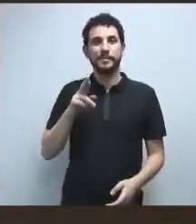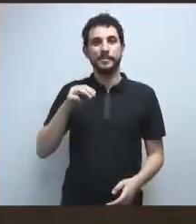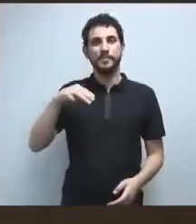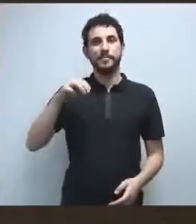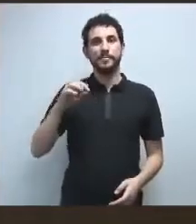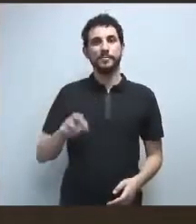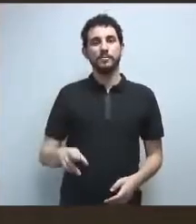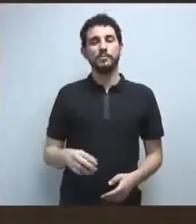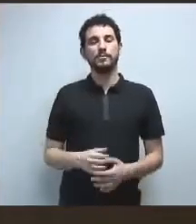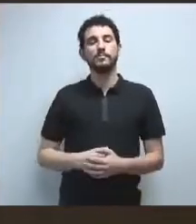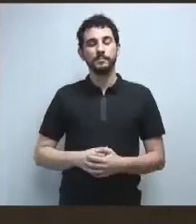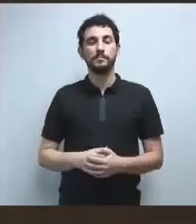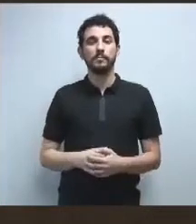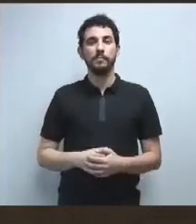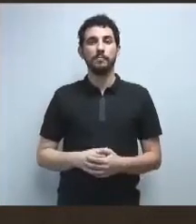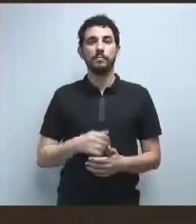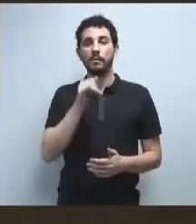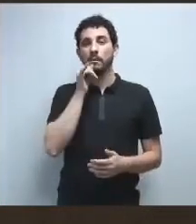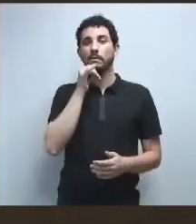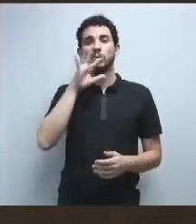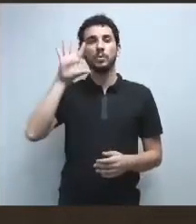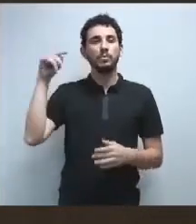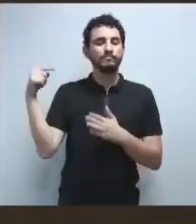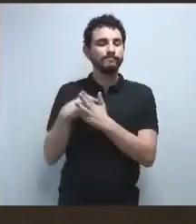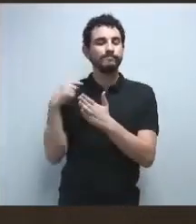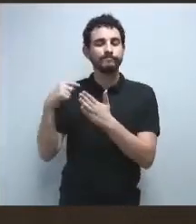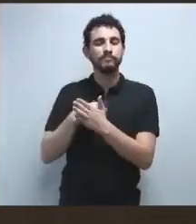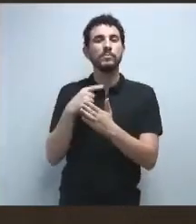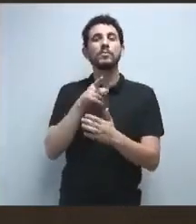quando que se você vai ser juiz